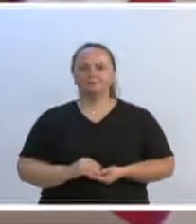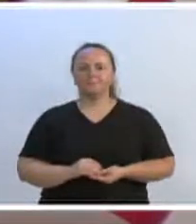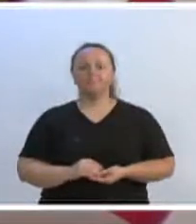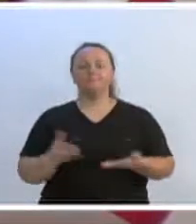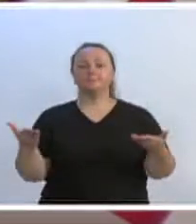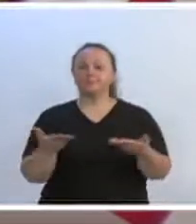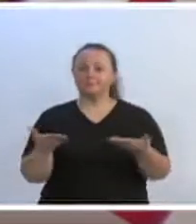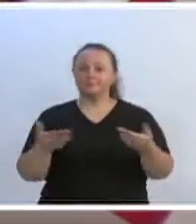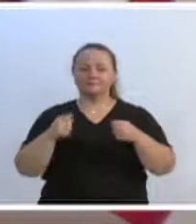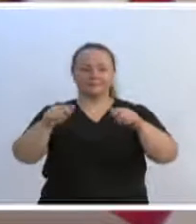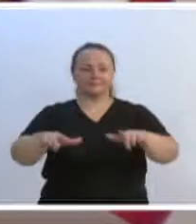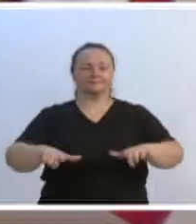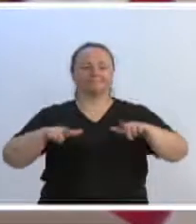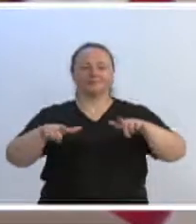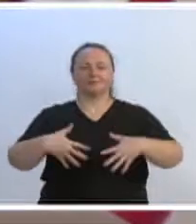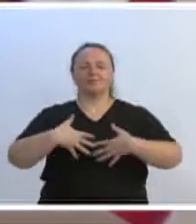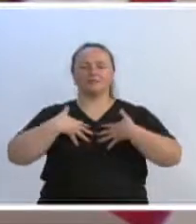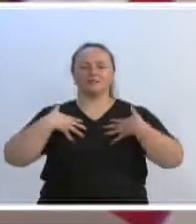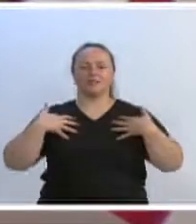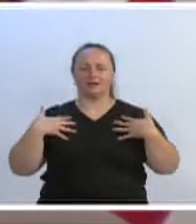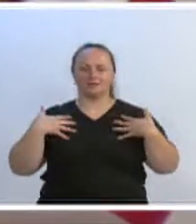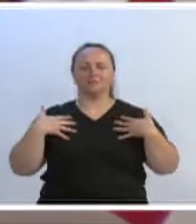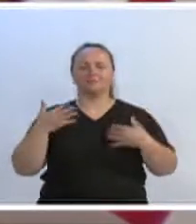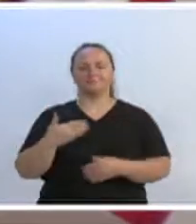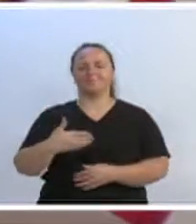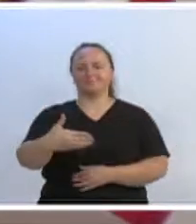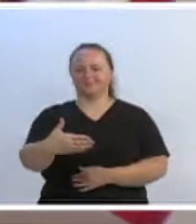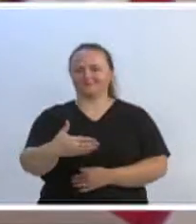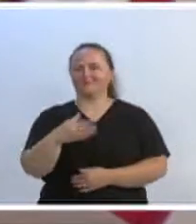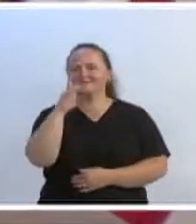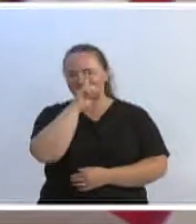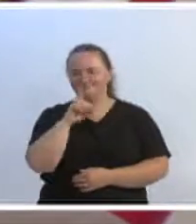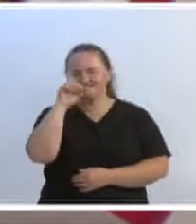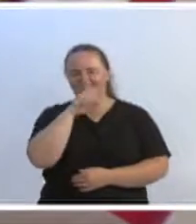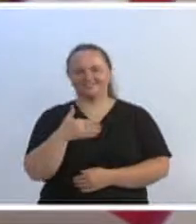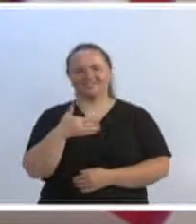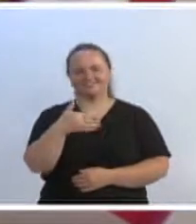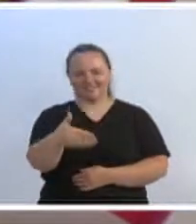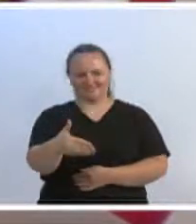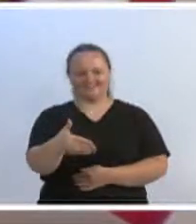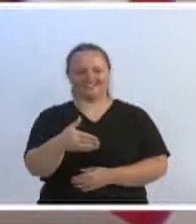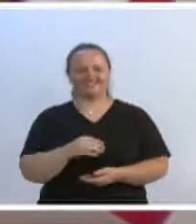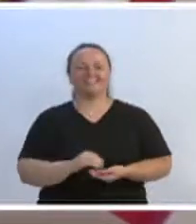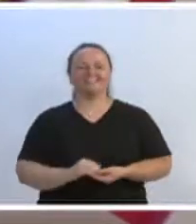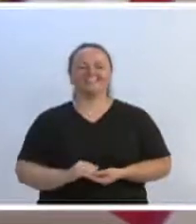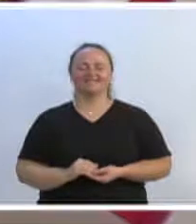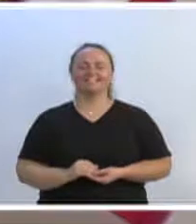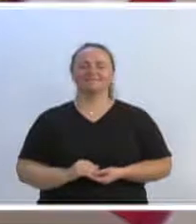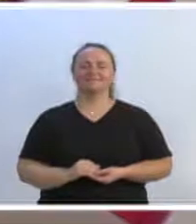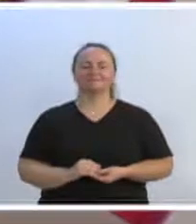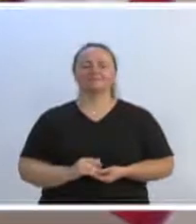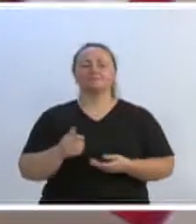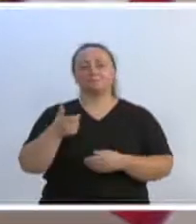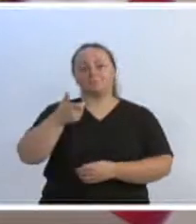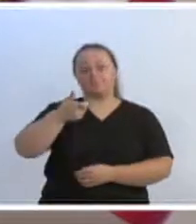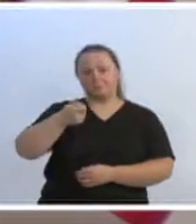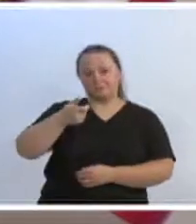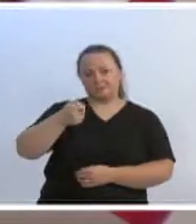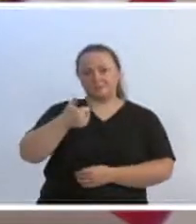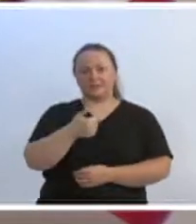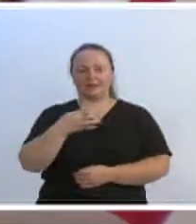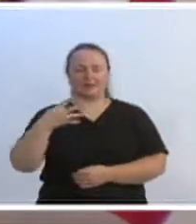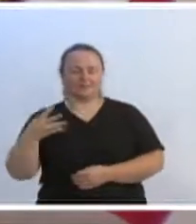da revista foram doados pela família para a Fundação Cultural de Blumenau. Em 58 anos